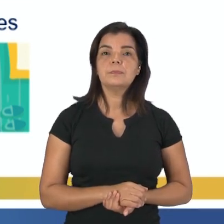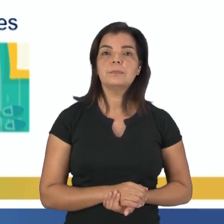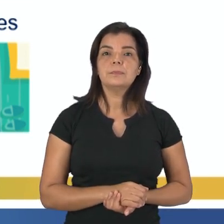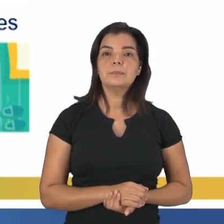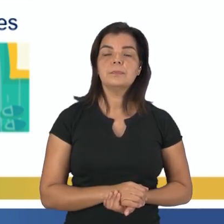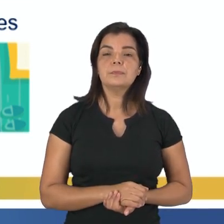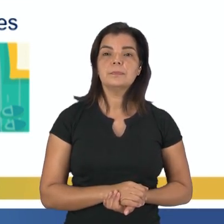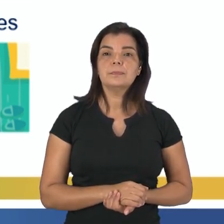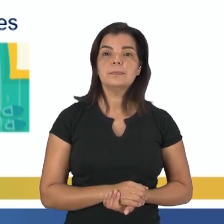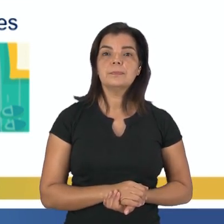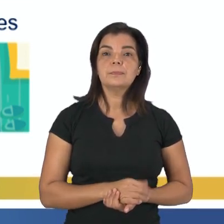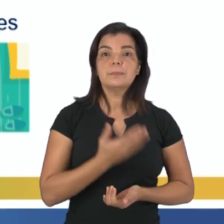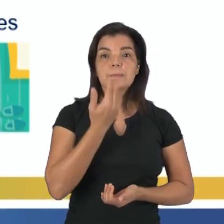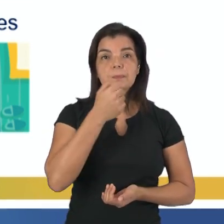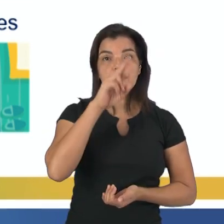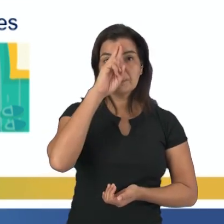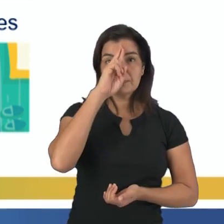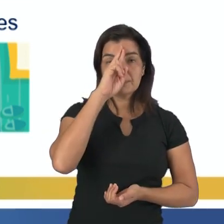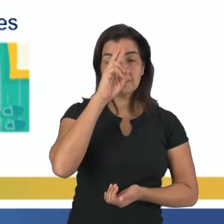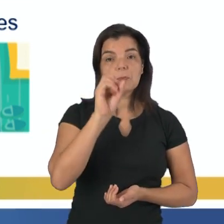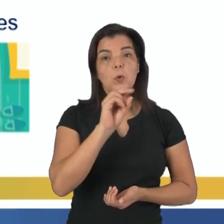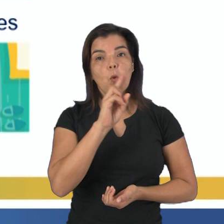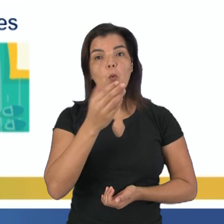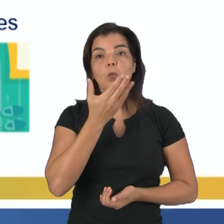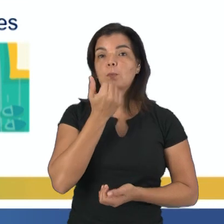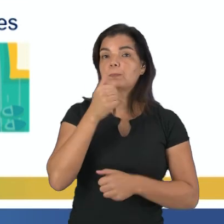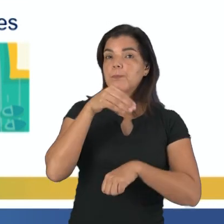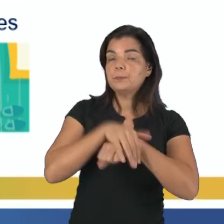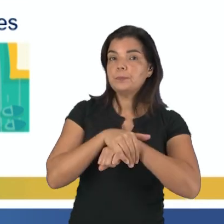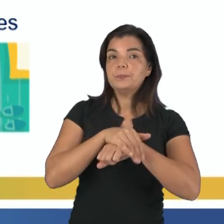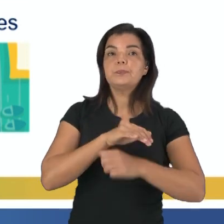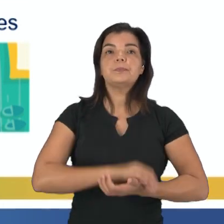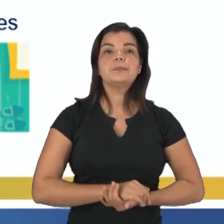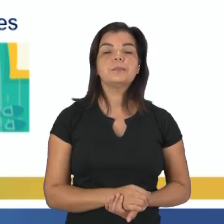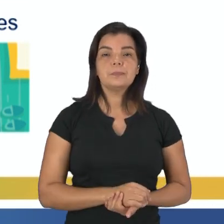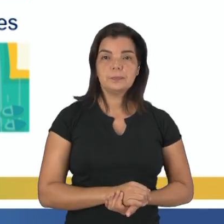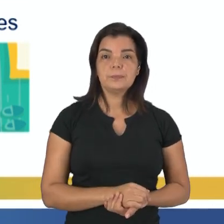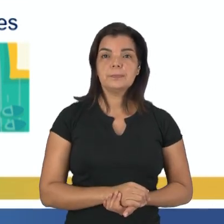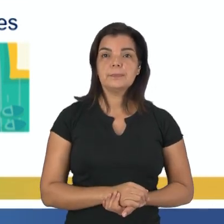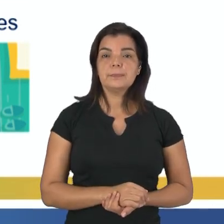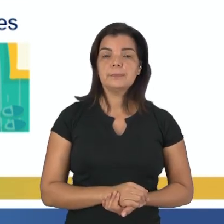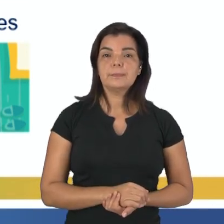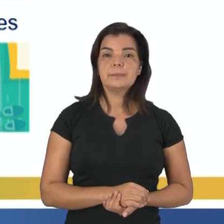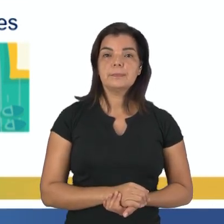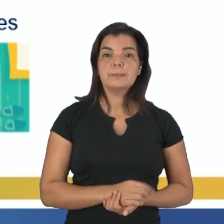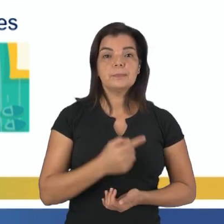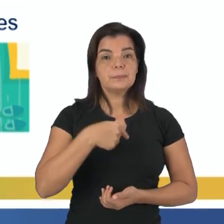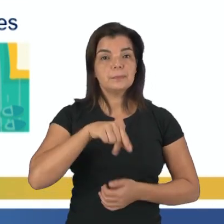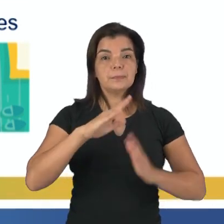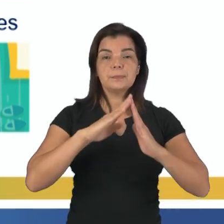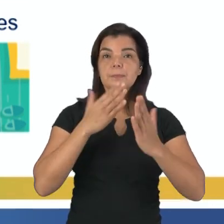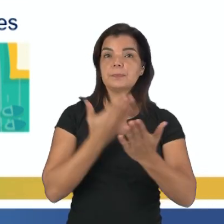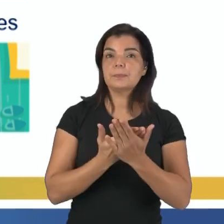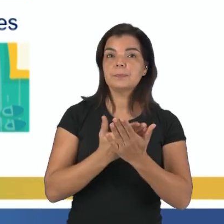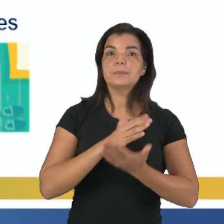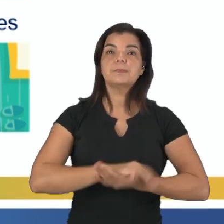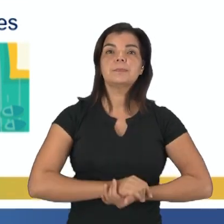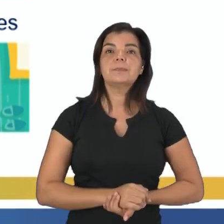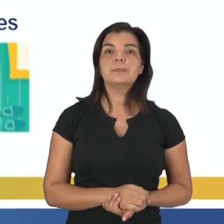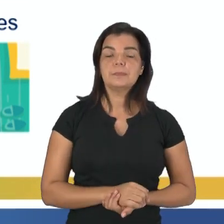dinner. Almoçar ou jantar. Go to school. Ir para a escola. Do